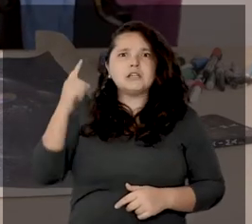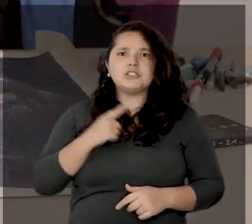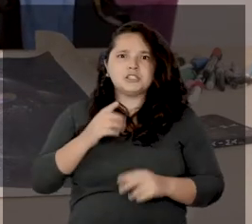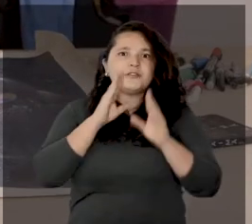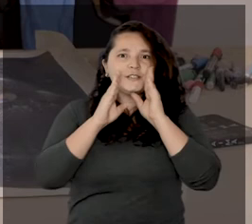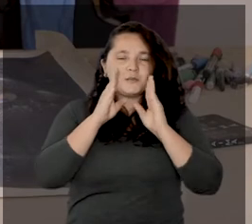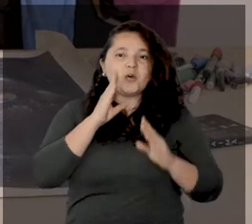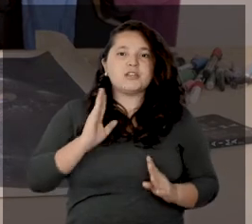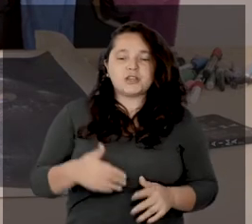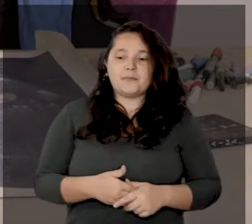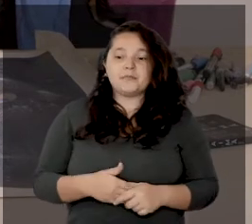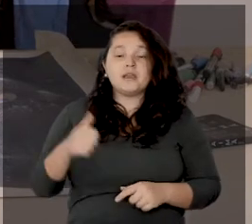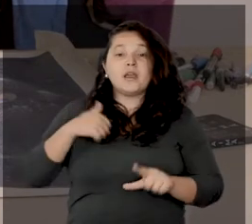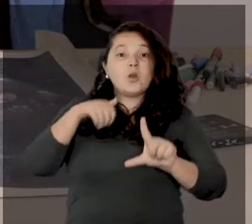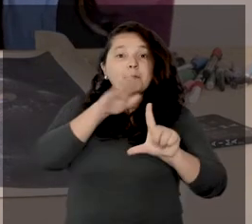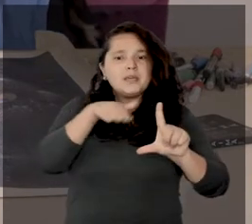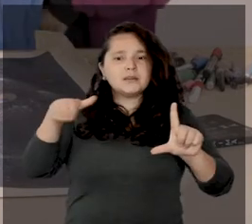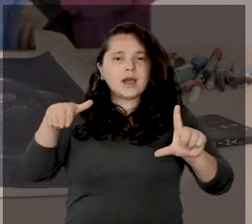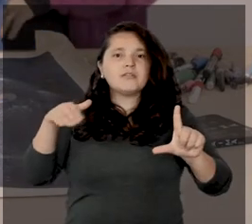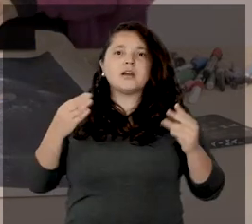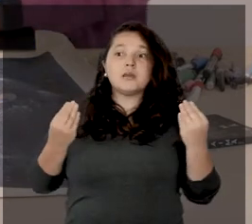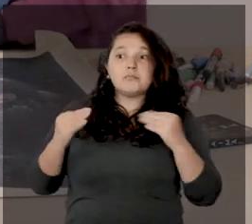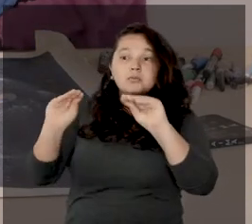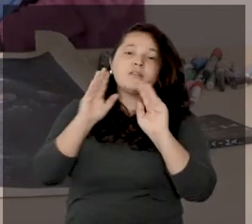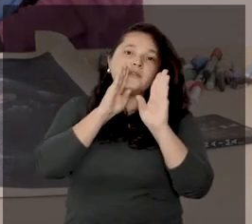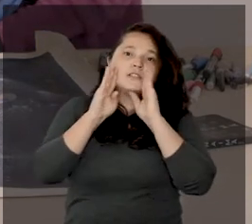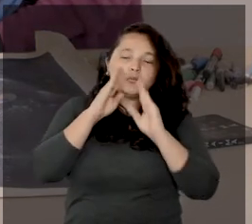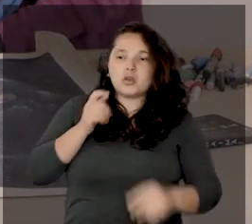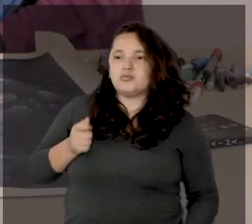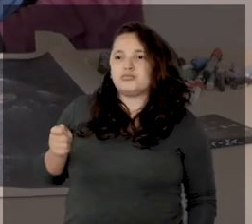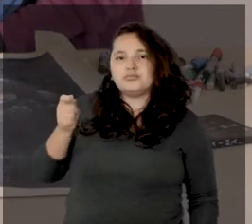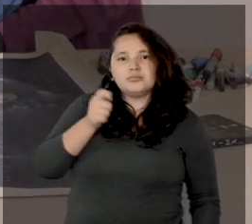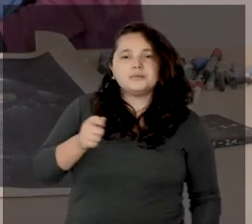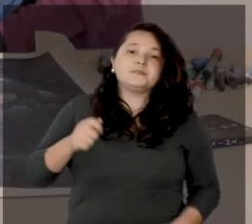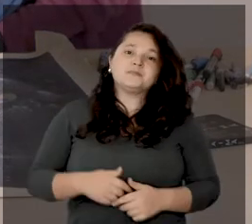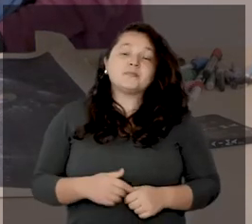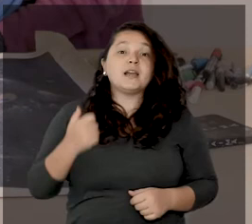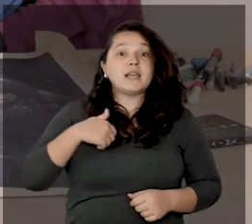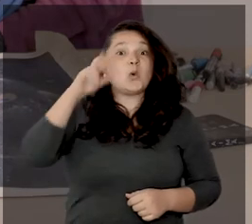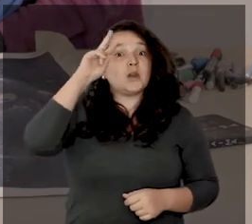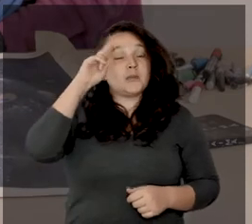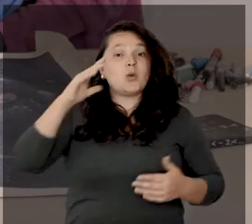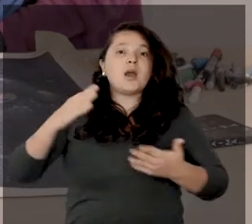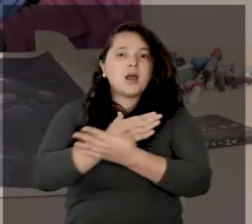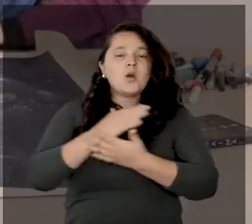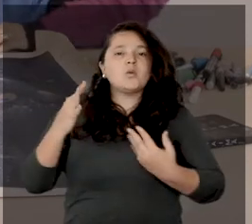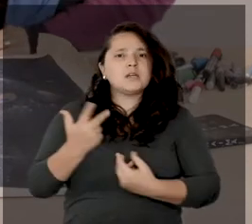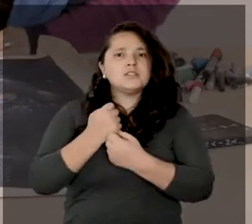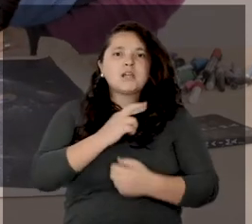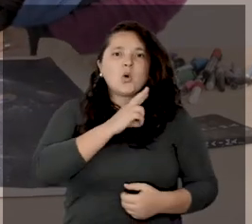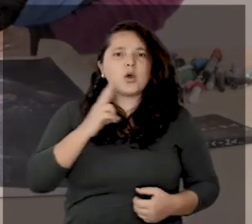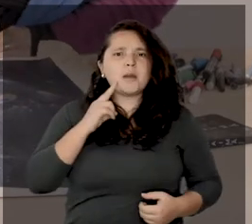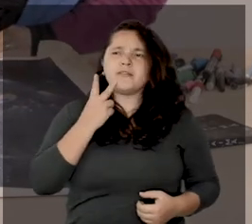pintava e botava no Facebook e postava. E eu lembro que alguns artistas não indígenas lá de Roraima diziam, mas como tu faz isso? Tu posta